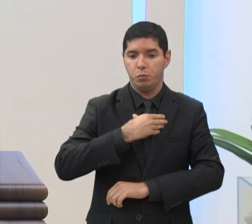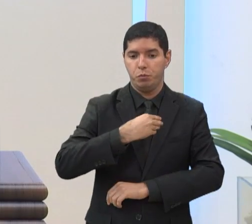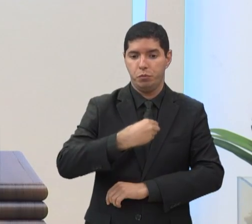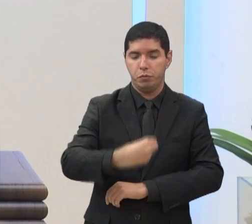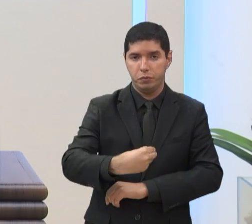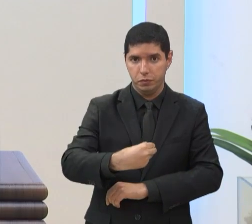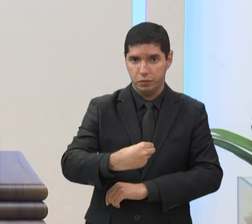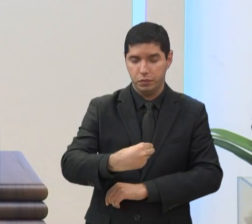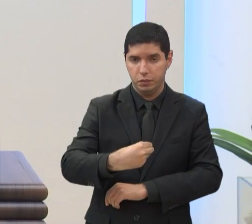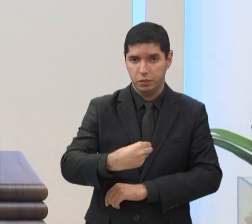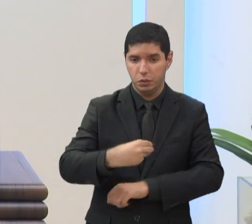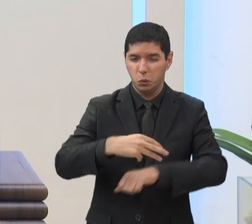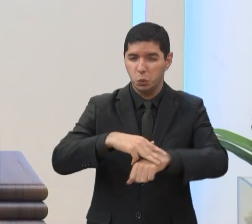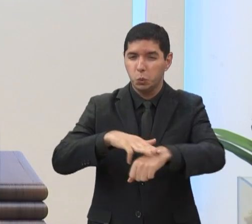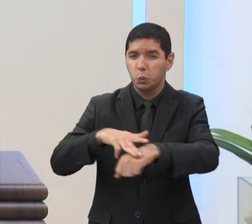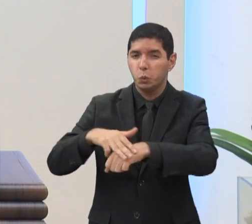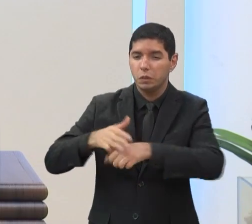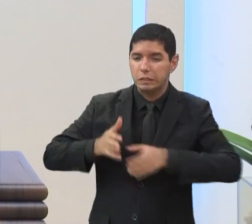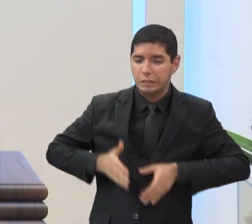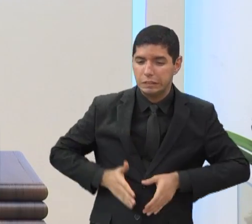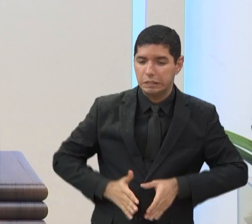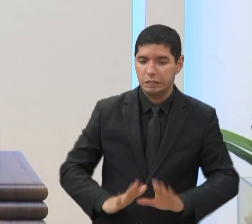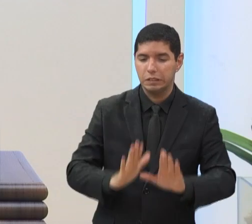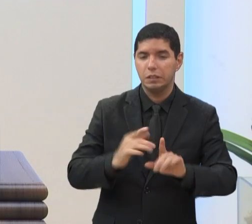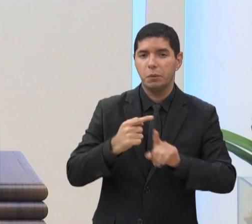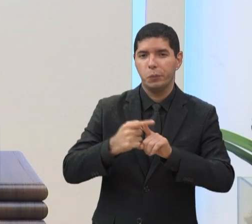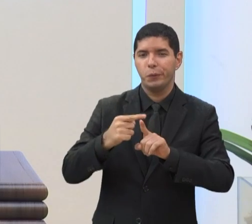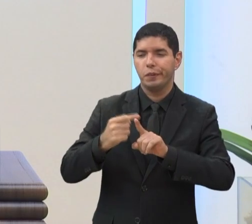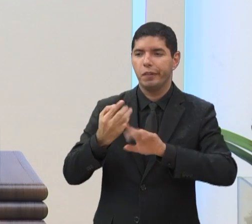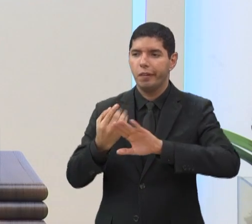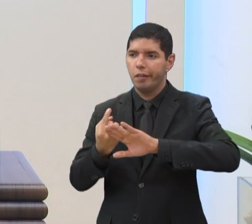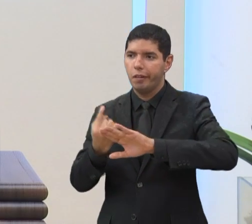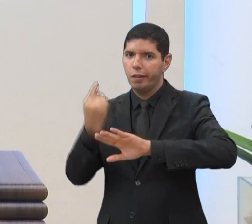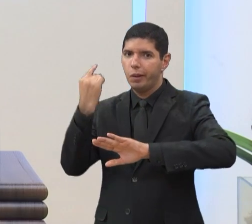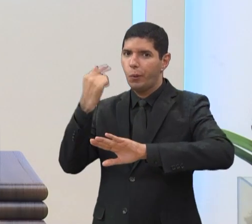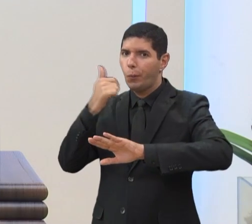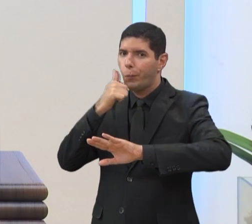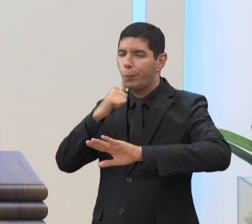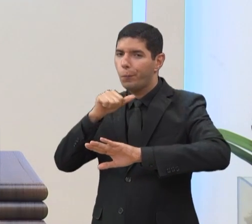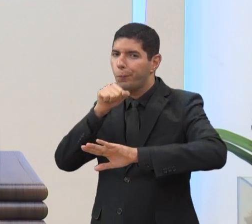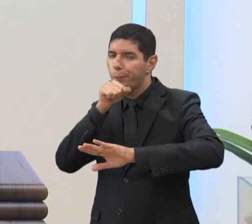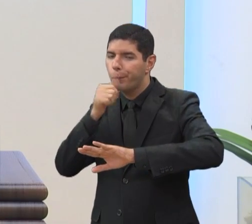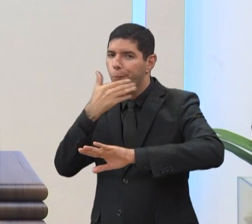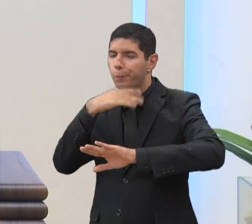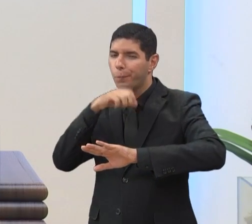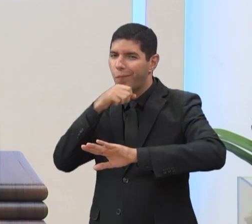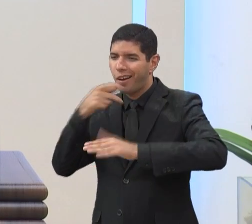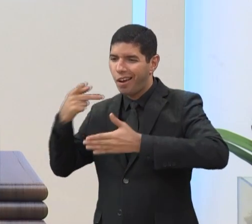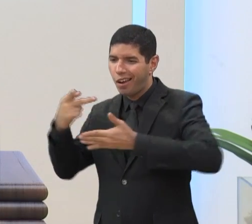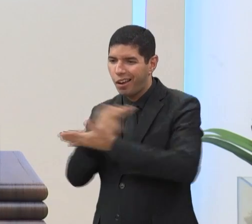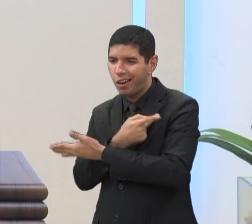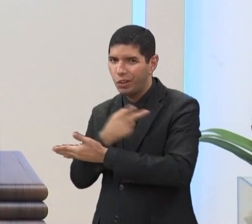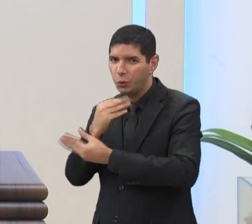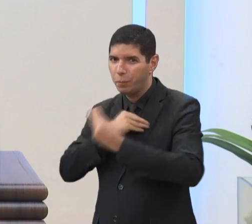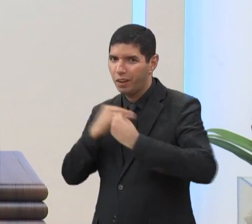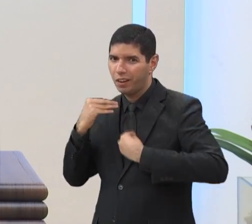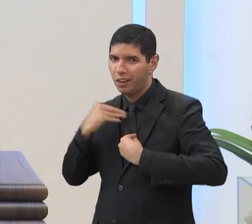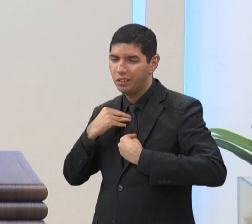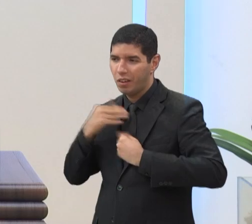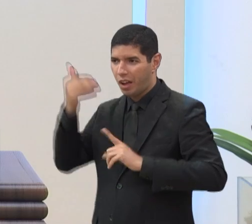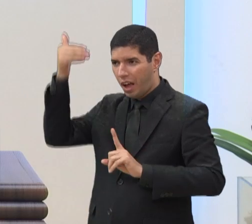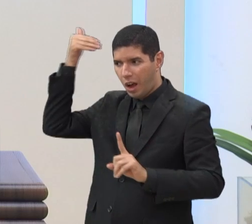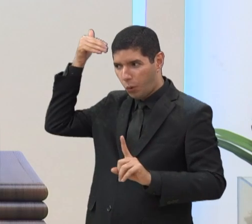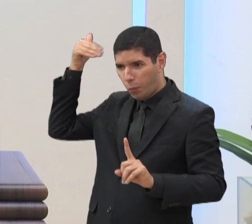nasciam com enfermidades, pagando alguma coisa que os pais fizeram. E isto não